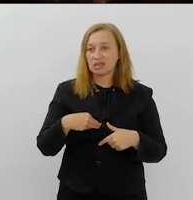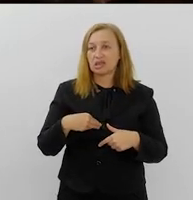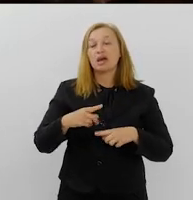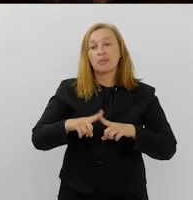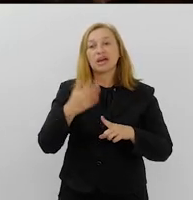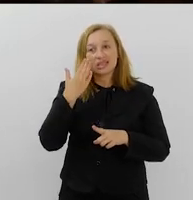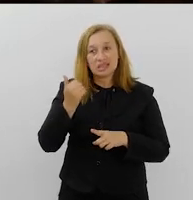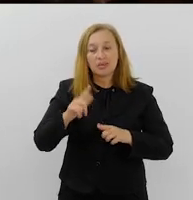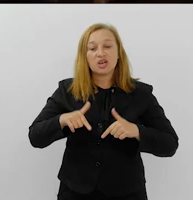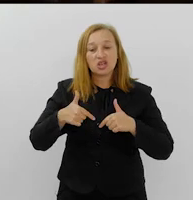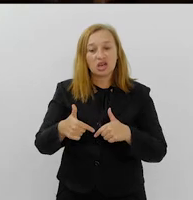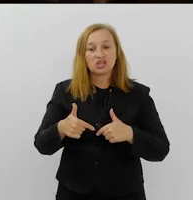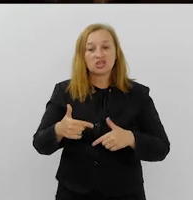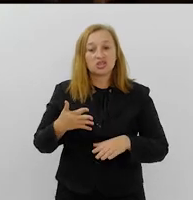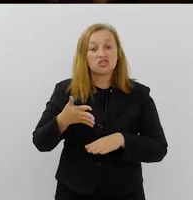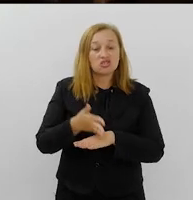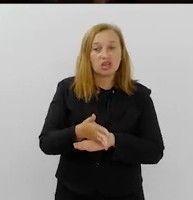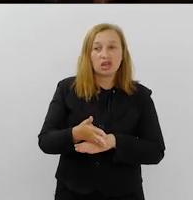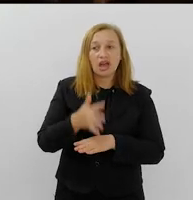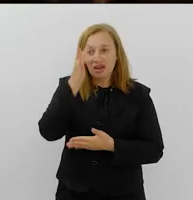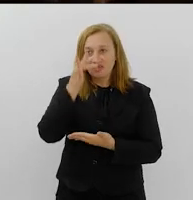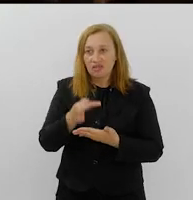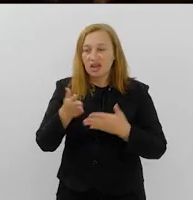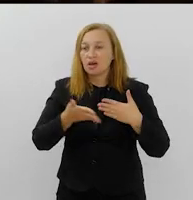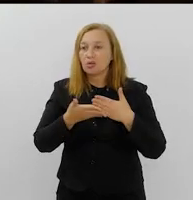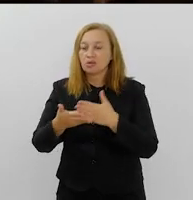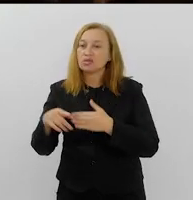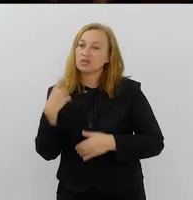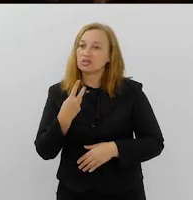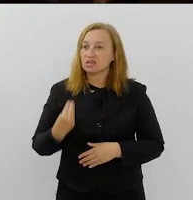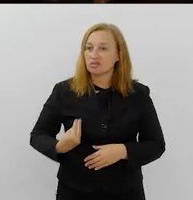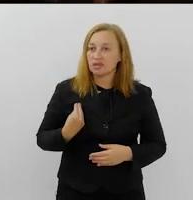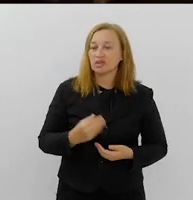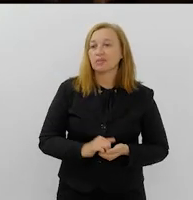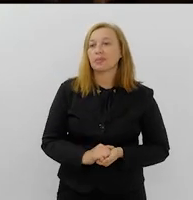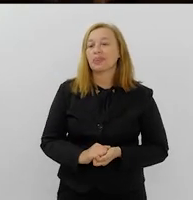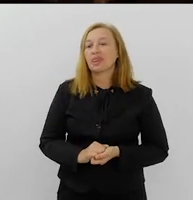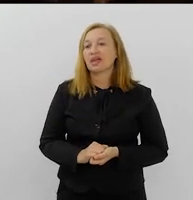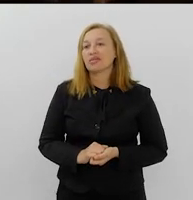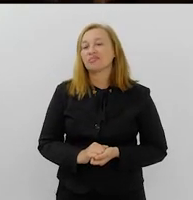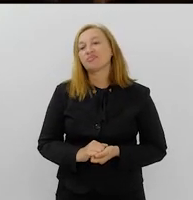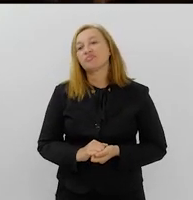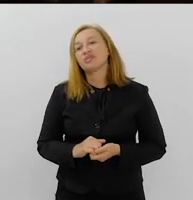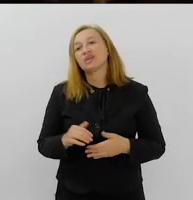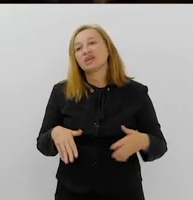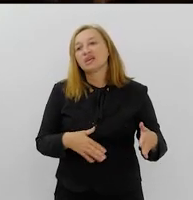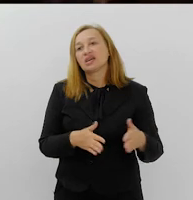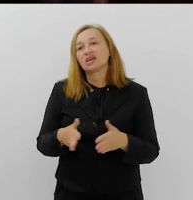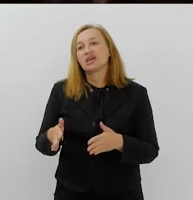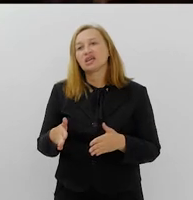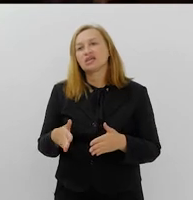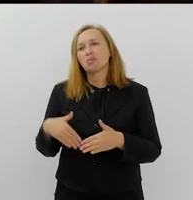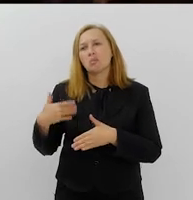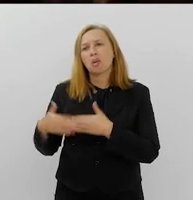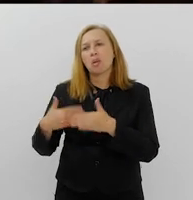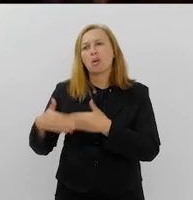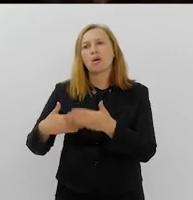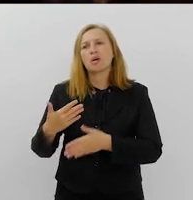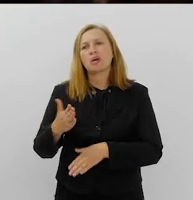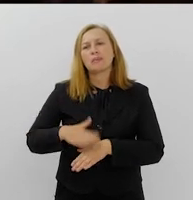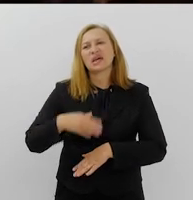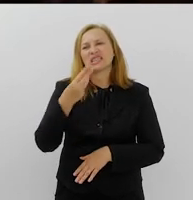é, mas saiba pisar com fé. A fé conduz a vida da gente. Nessa caminhada,